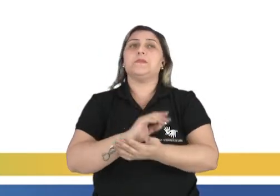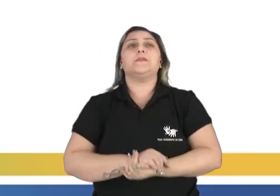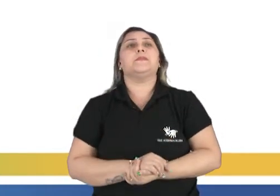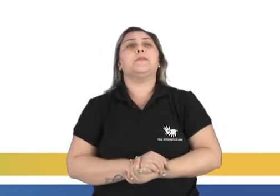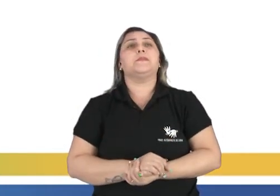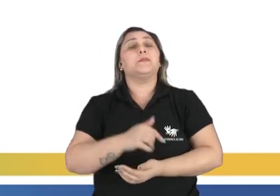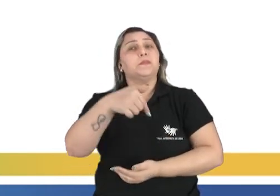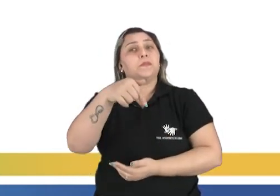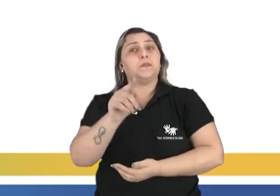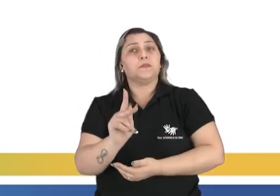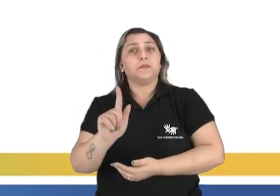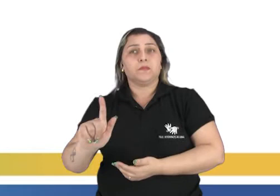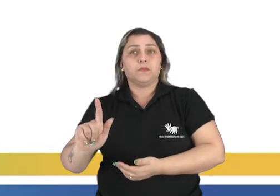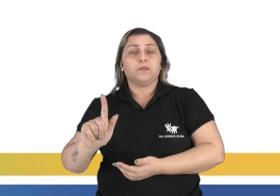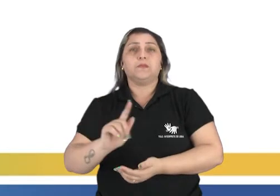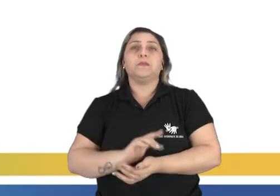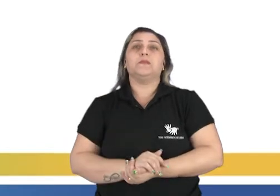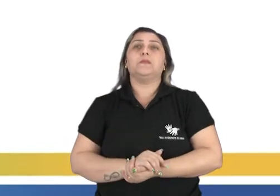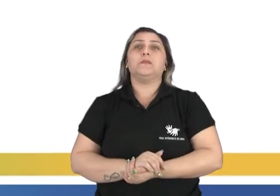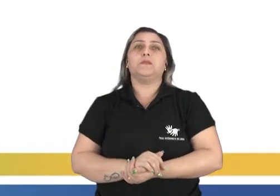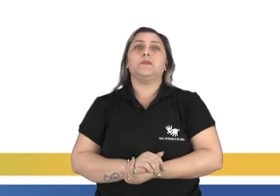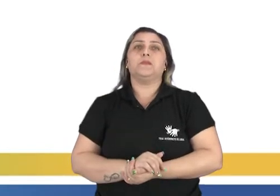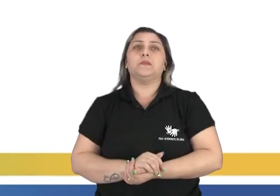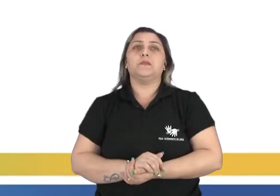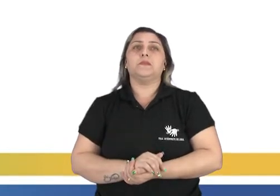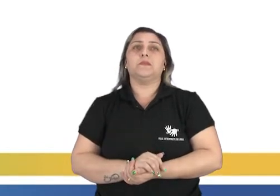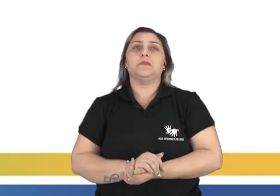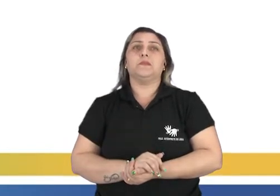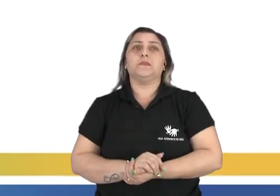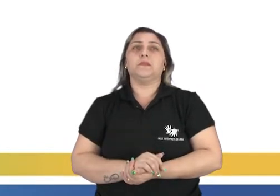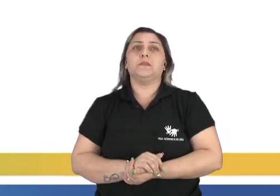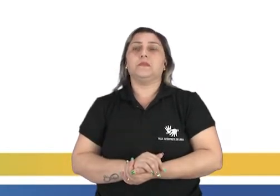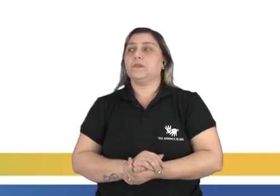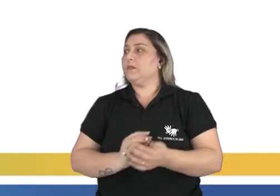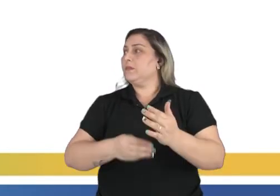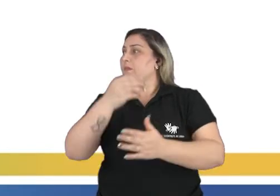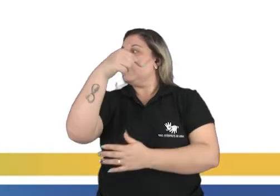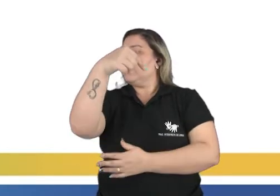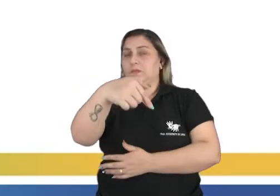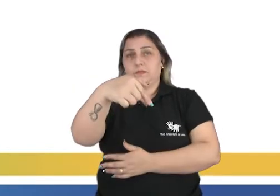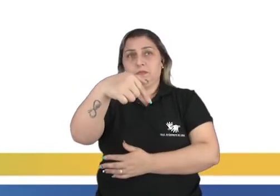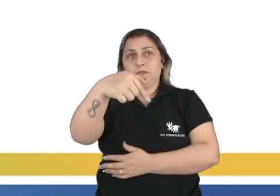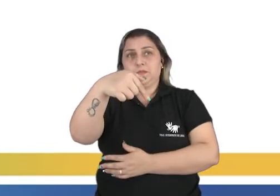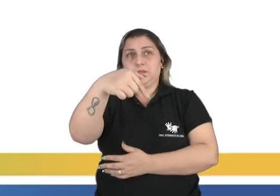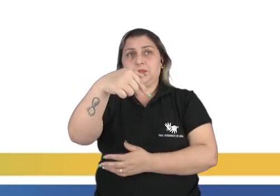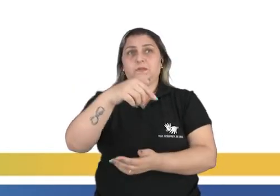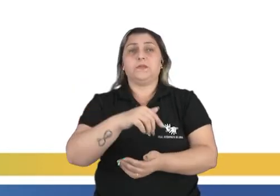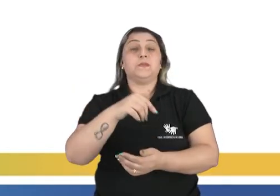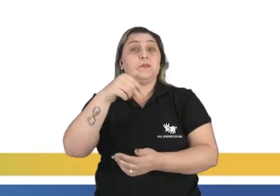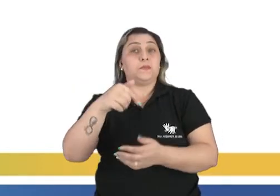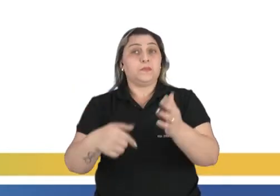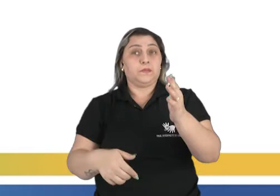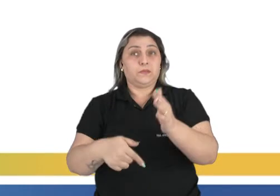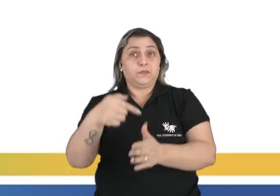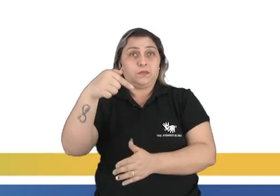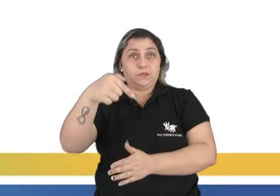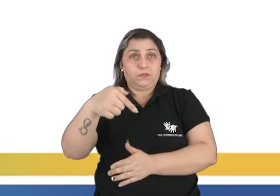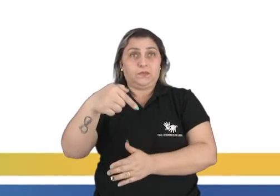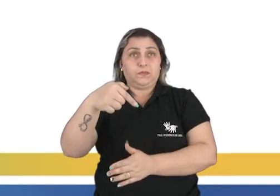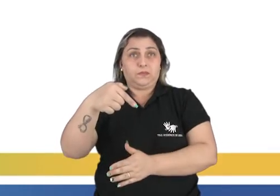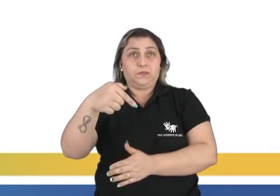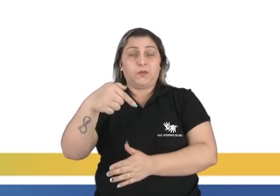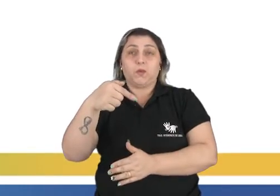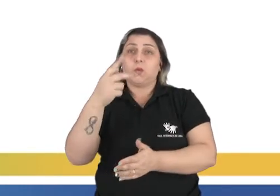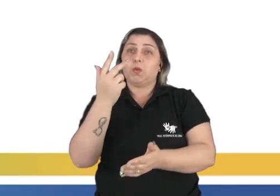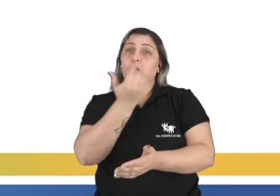Ou seja, eu tenho 7 quilos, ou 7 quilogramas. Eu vou pegar esse 7 e vou multiplicar 3 vezes